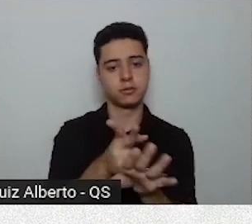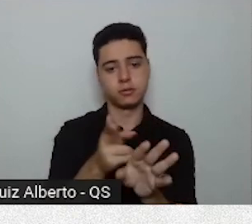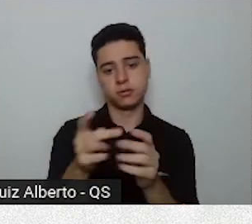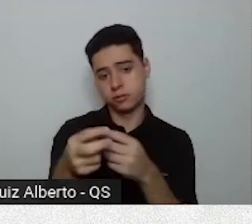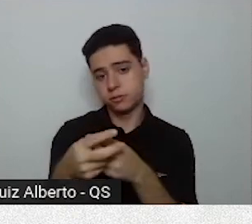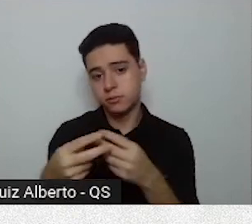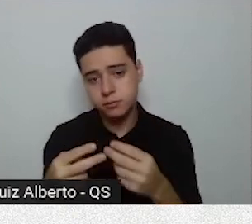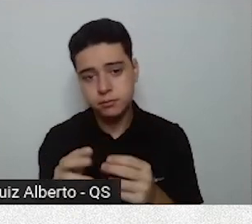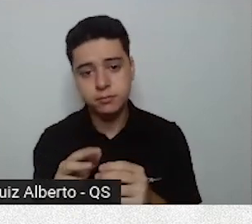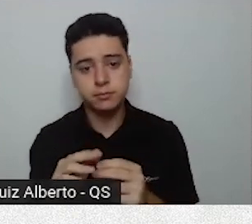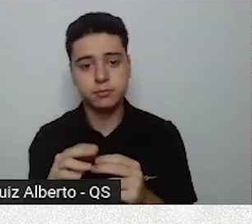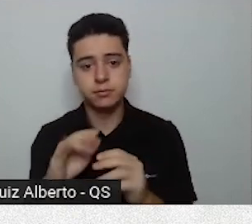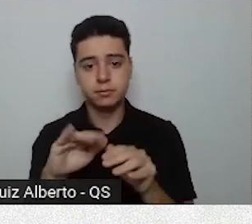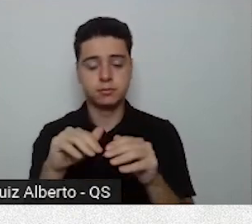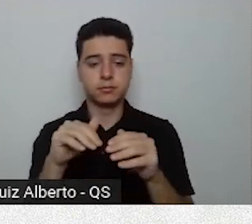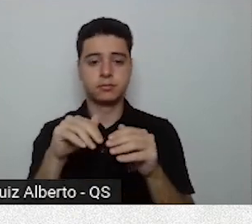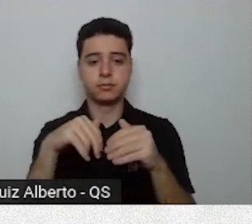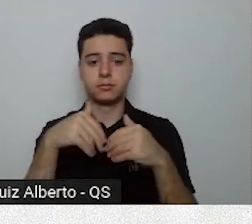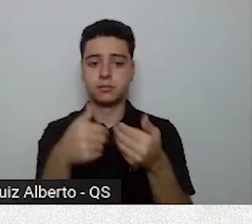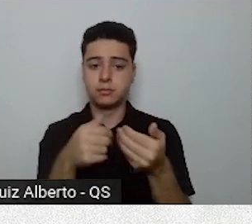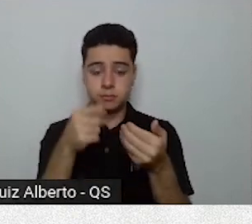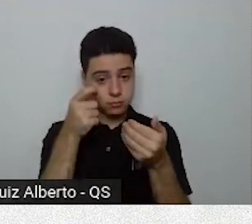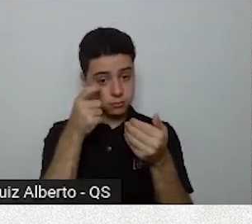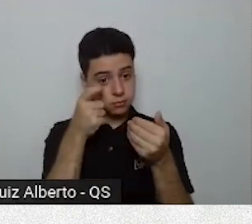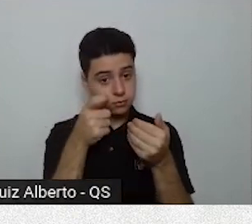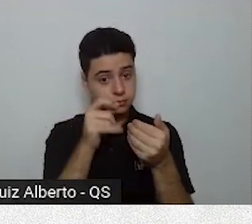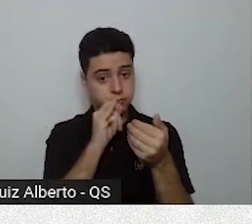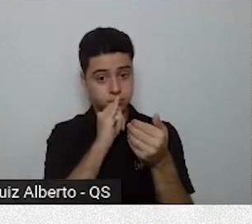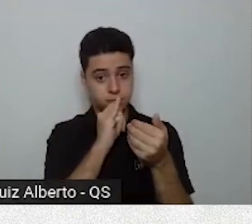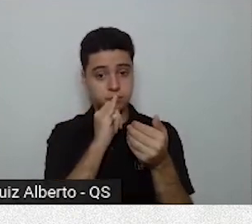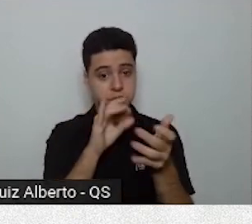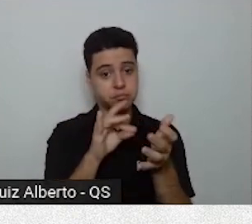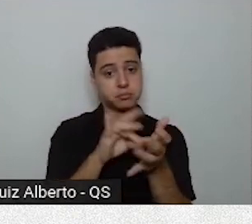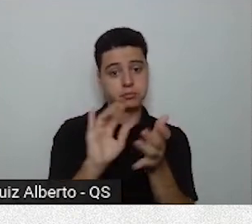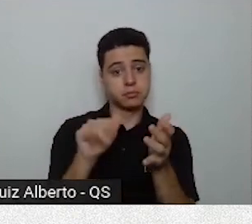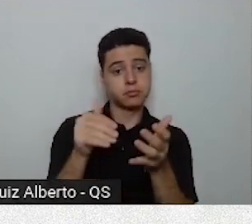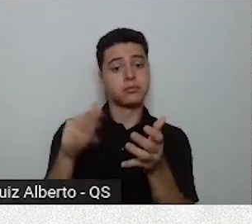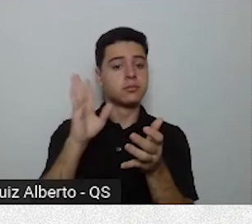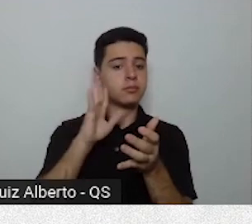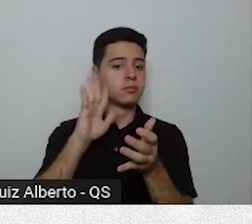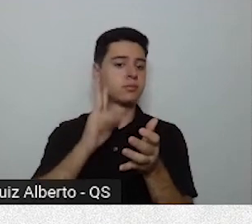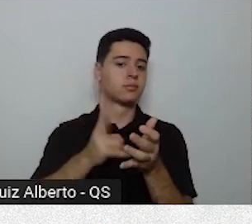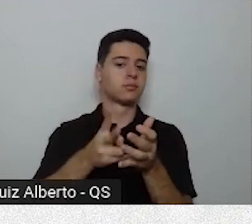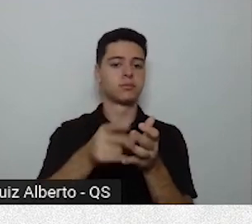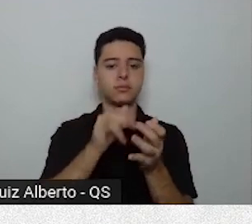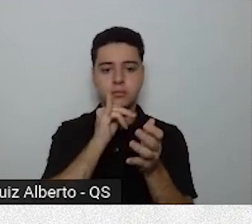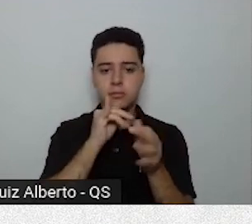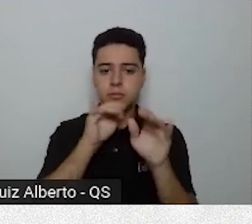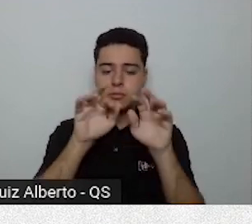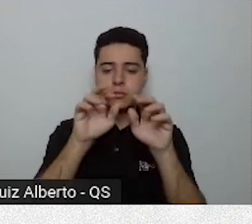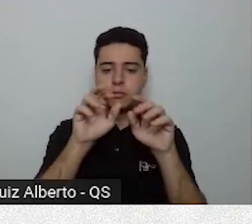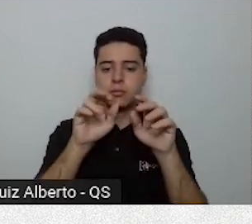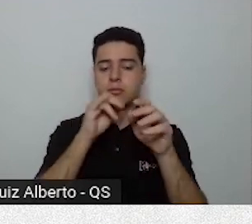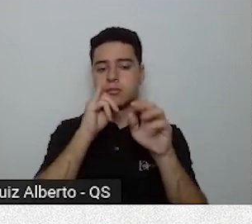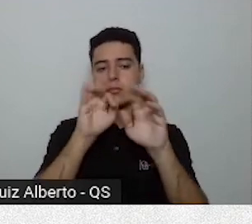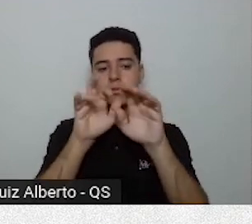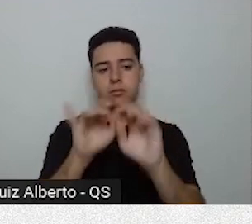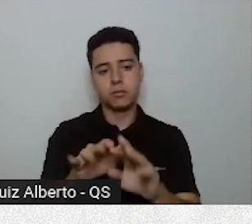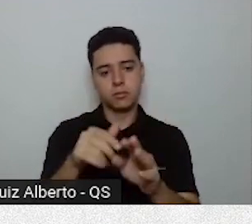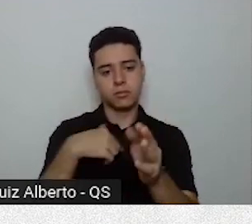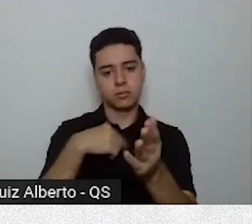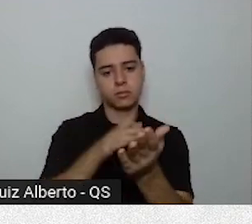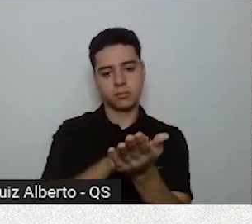então é curioso. E é isso, assim, é sempre legal. Esse aqui é um registro que eu fiz, né, que eu escaneei